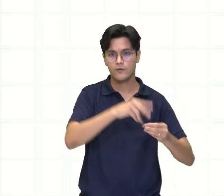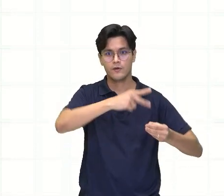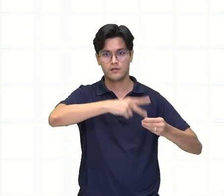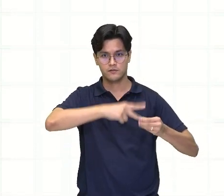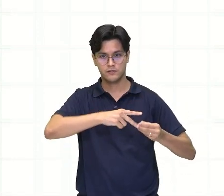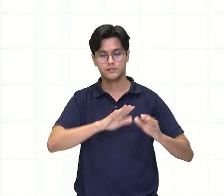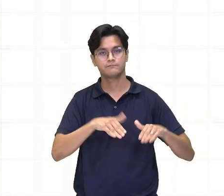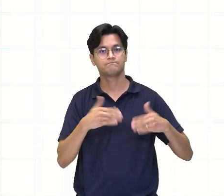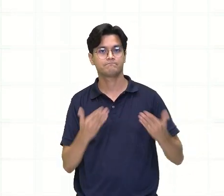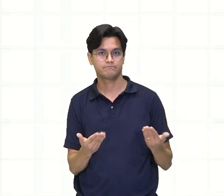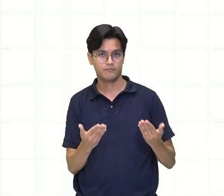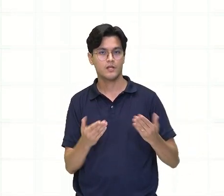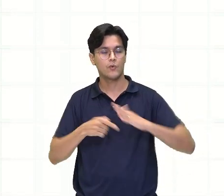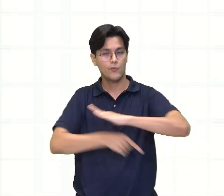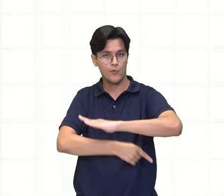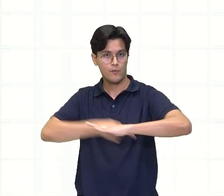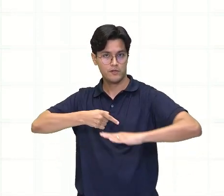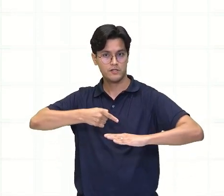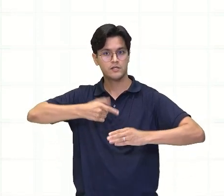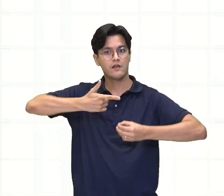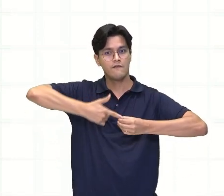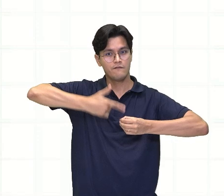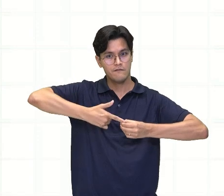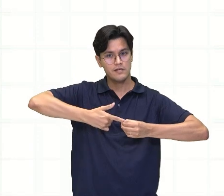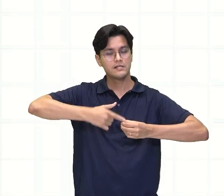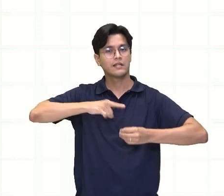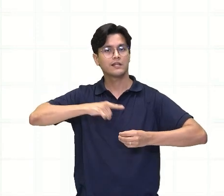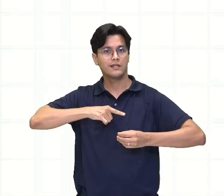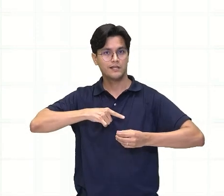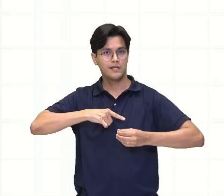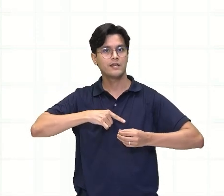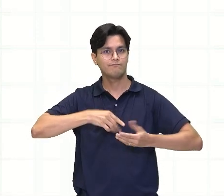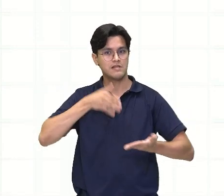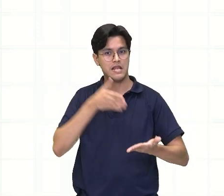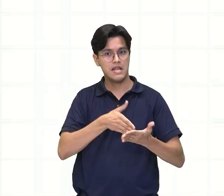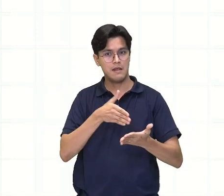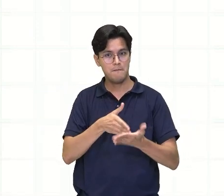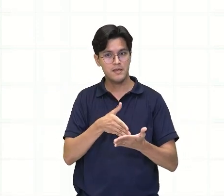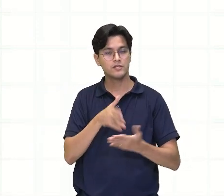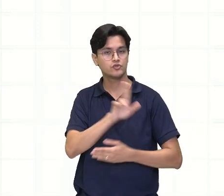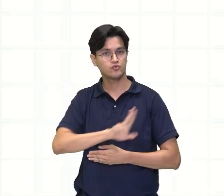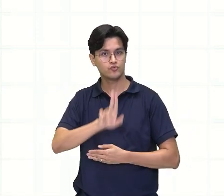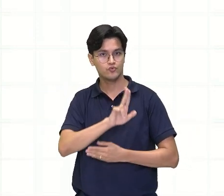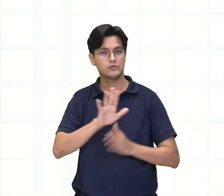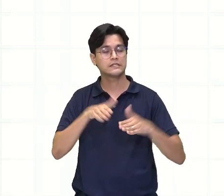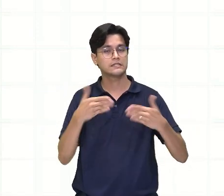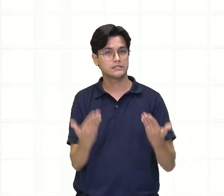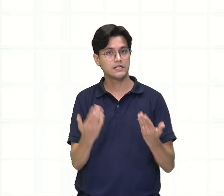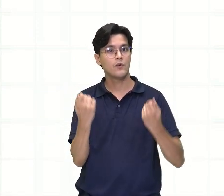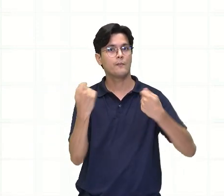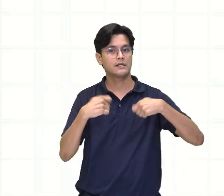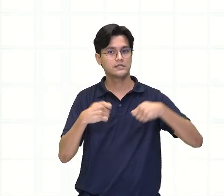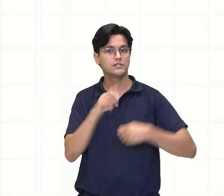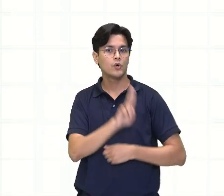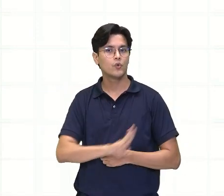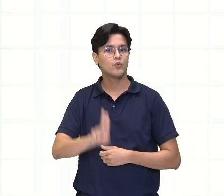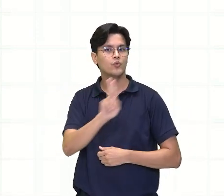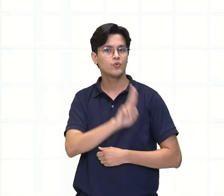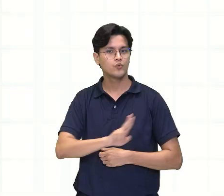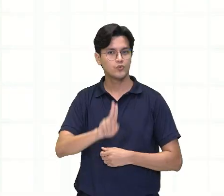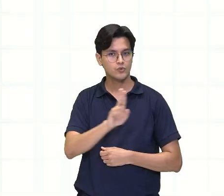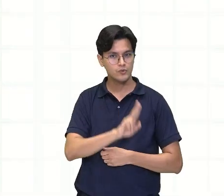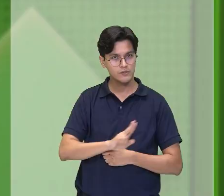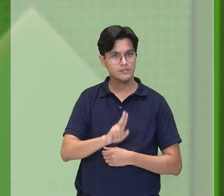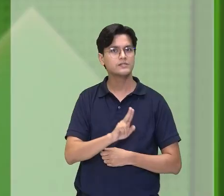combustível fóssil limitado, nós temos que utilizá-lo, né, na sua maior potência,